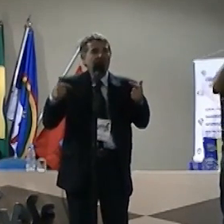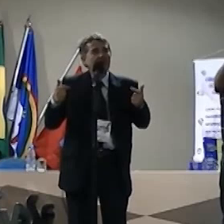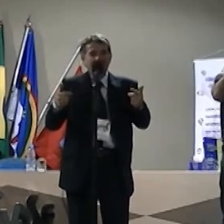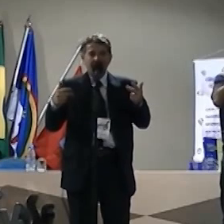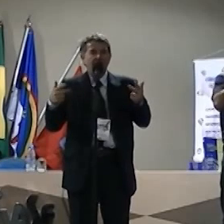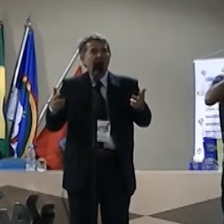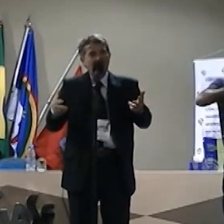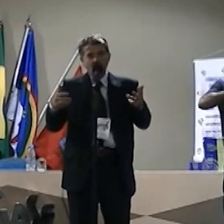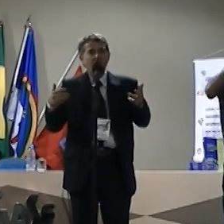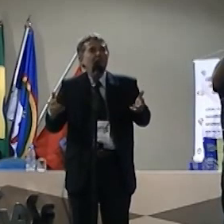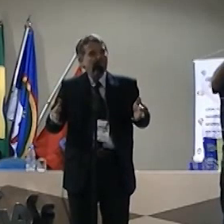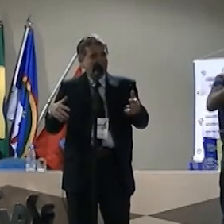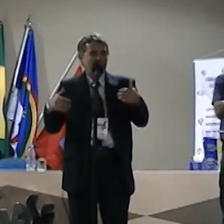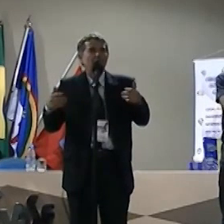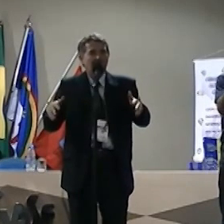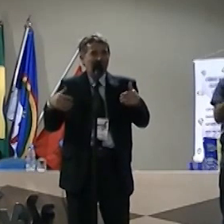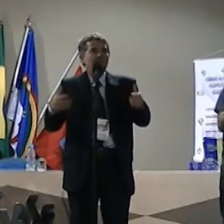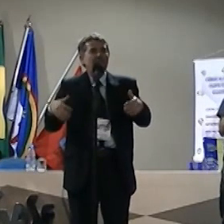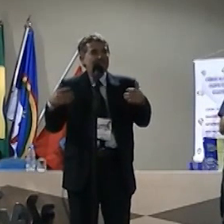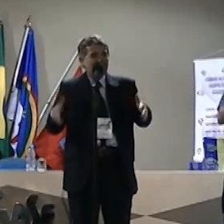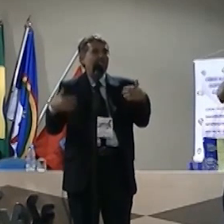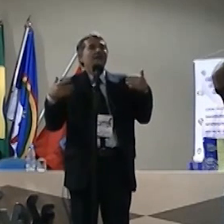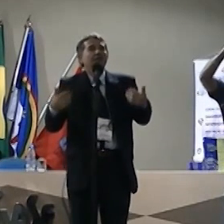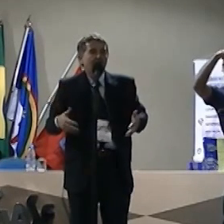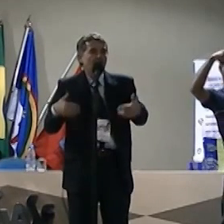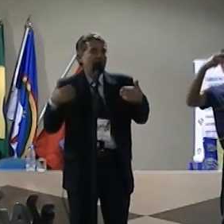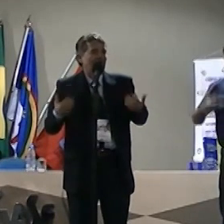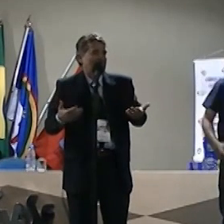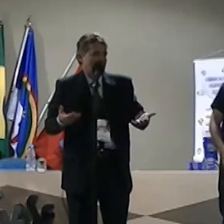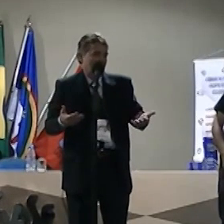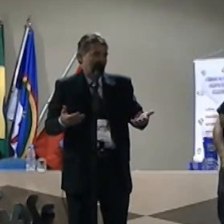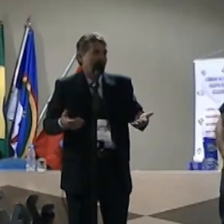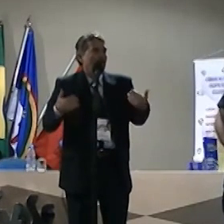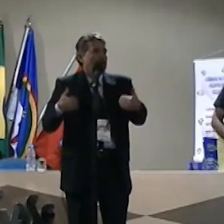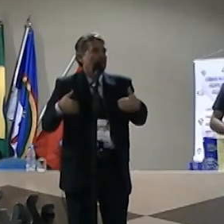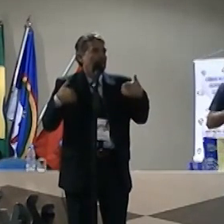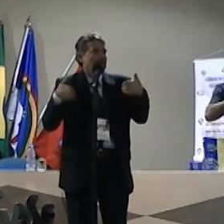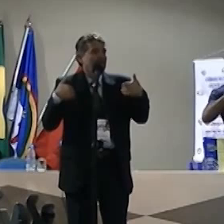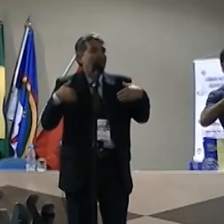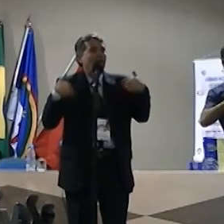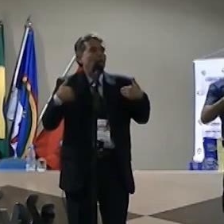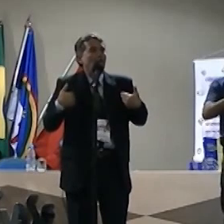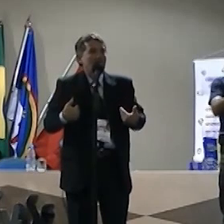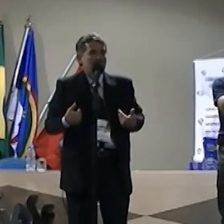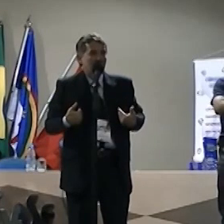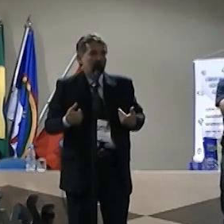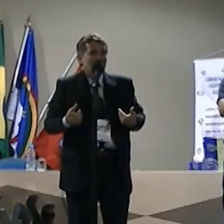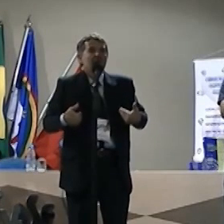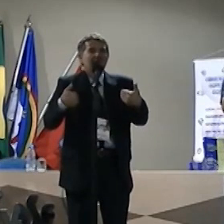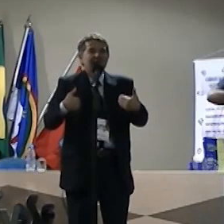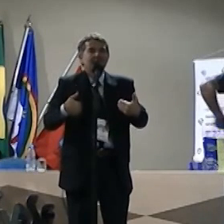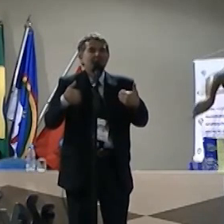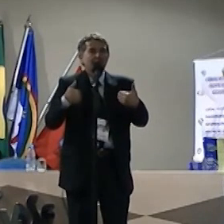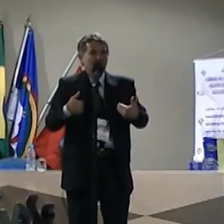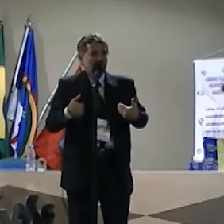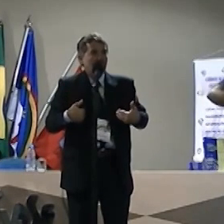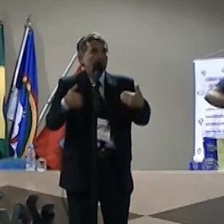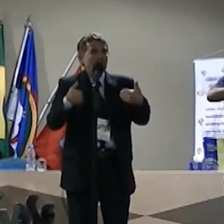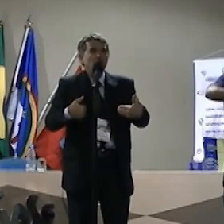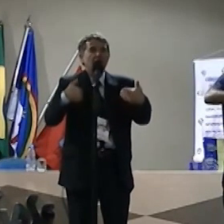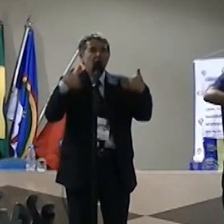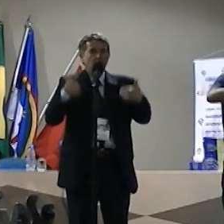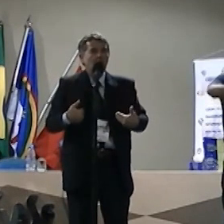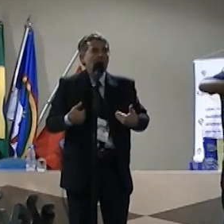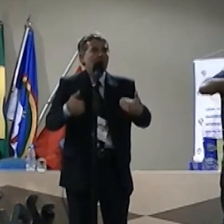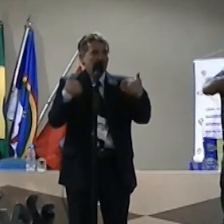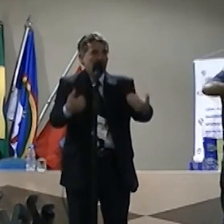prefeito, secretário, vereador, deputado e A, e B e C mude a nossa vida. Nós temos que ter autonomia, e é essa a minha busca, que o